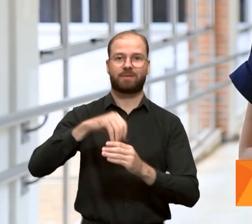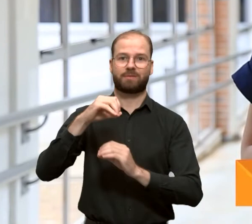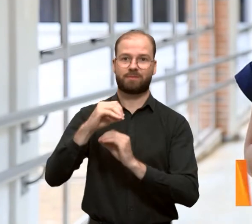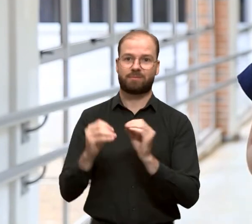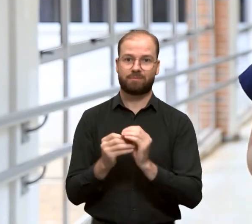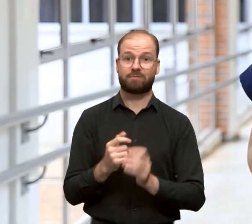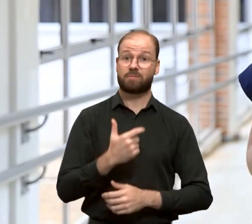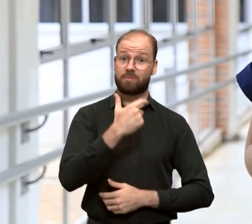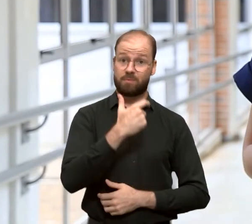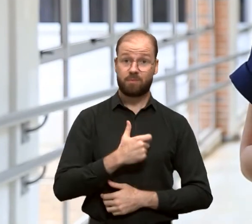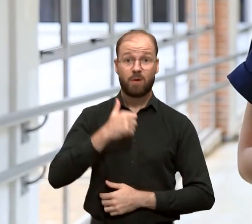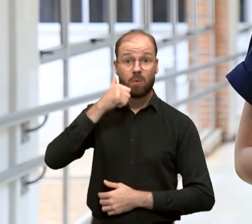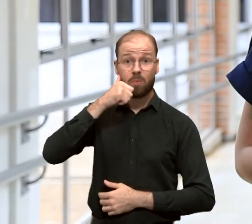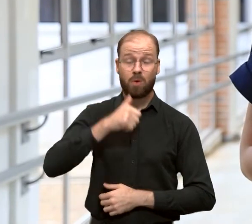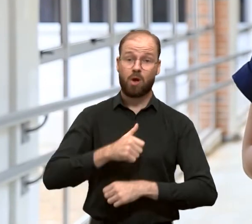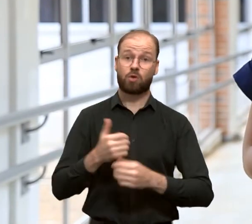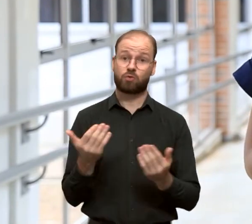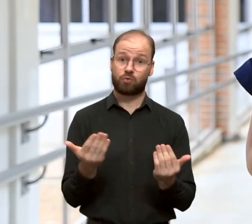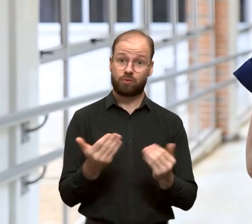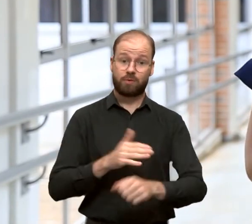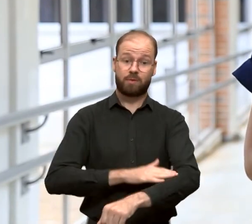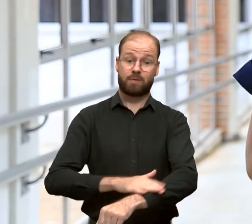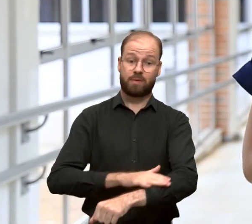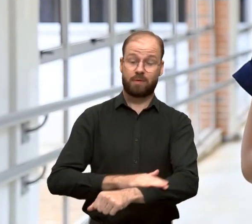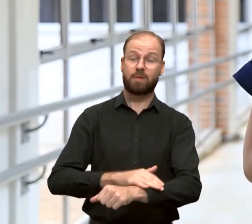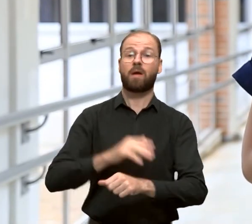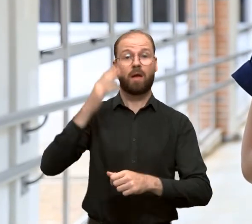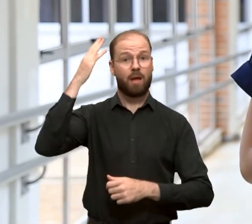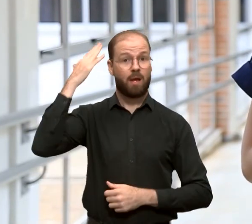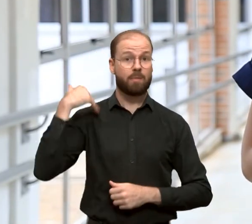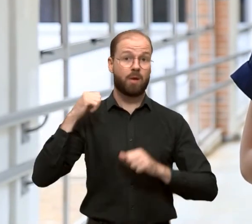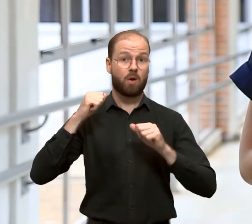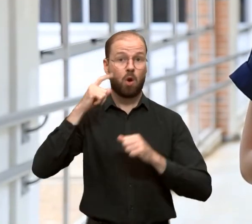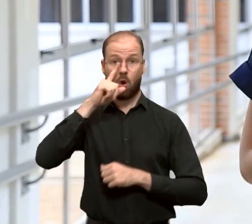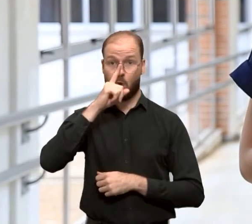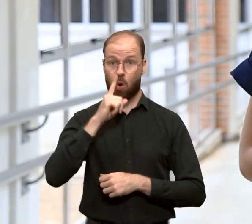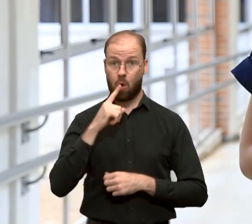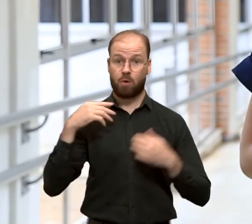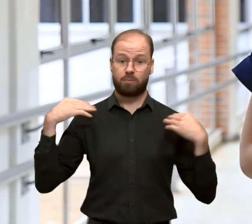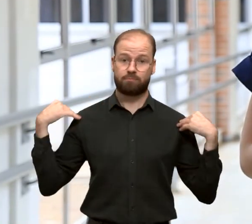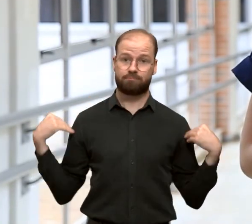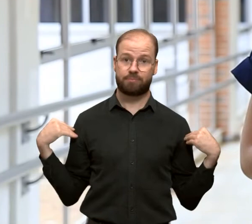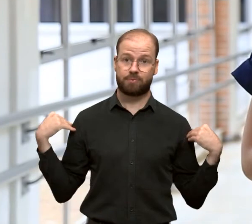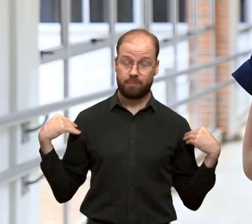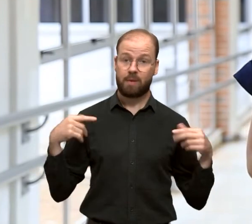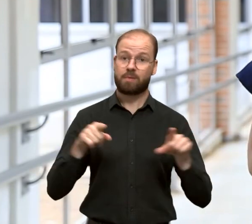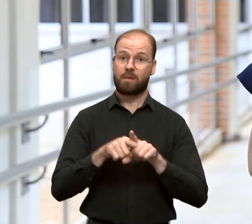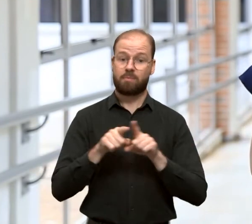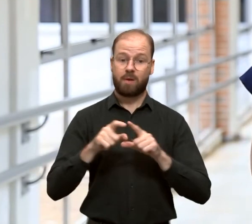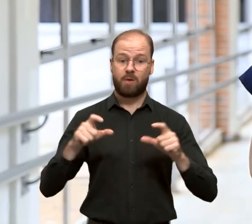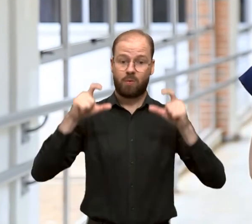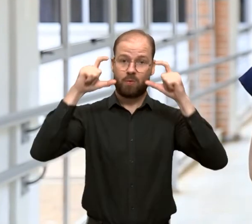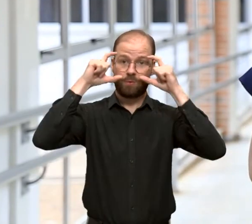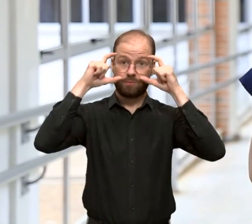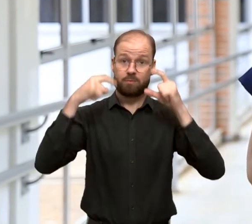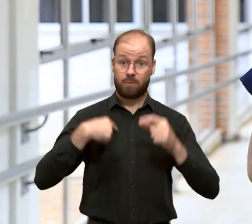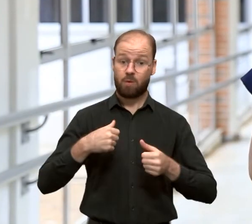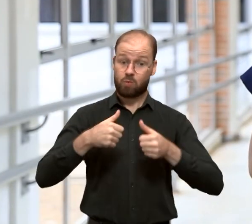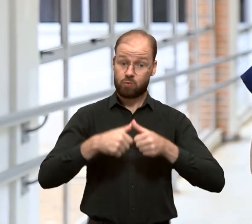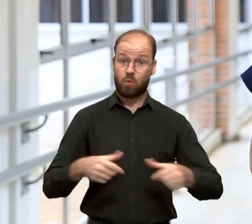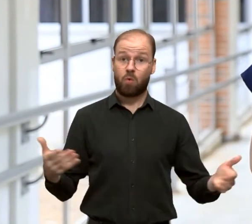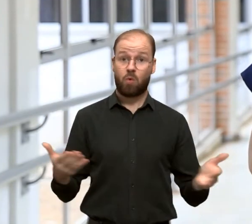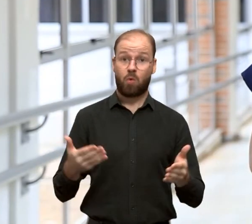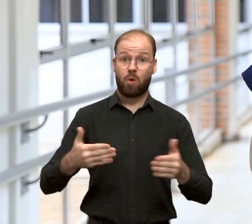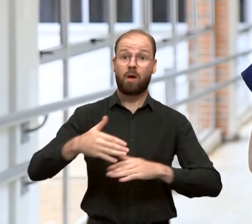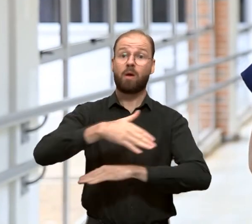mulher jovem, de pele clara, com os cabelos loiros e cacheados um pouquinho abaixo dos ombros, e eu também uso óculos. Estou em um corredor da UFG